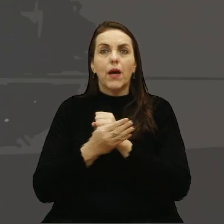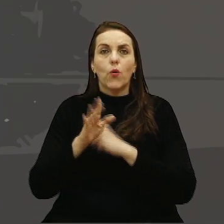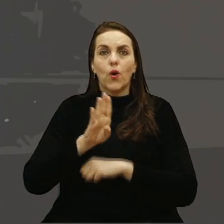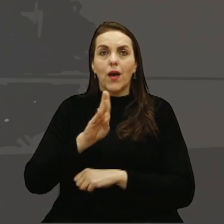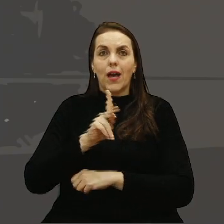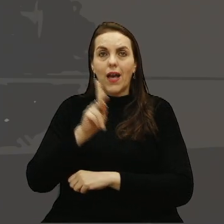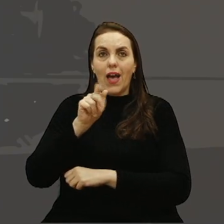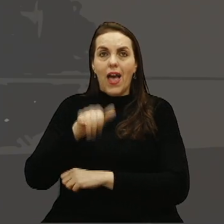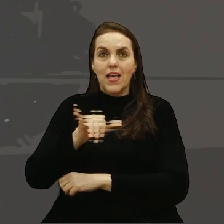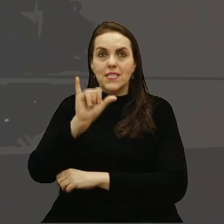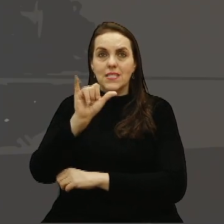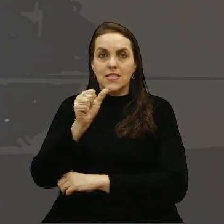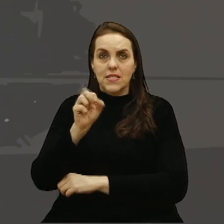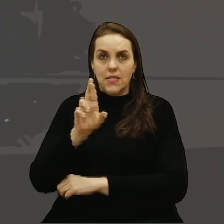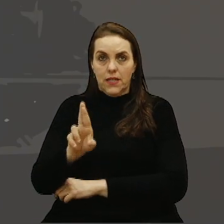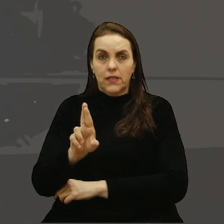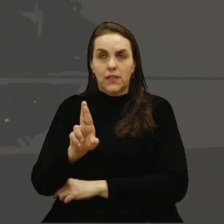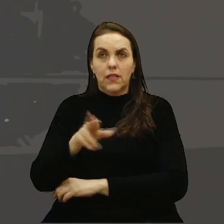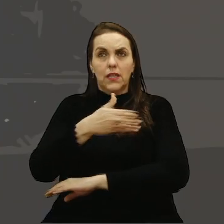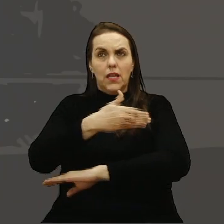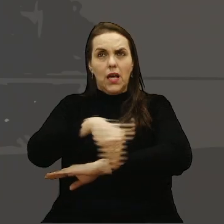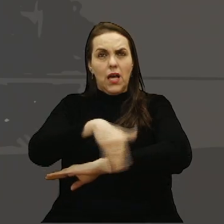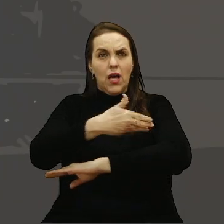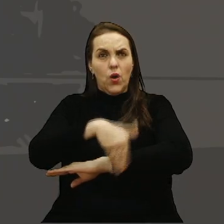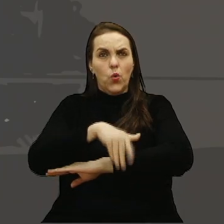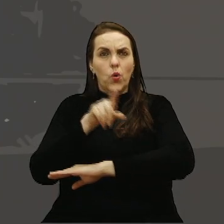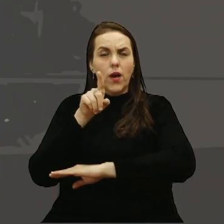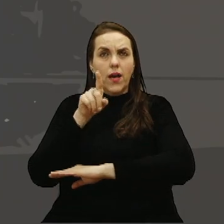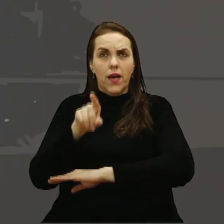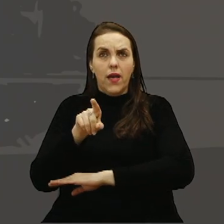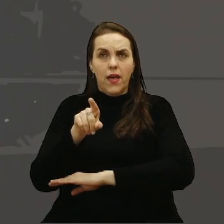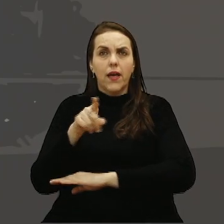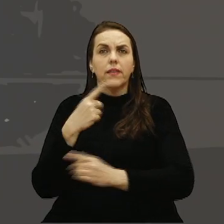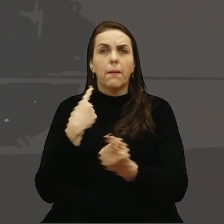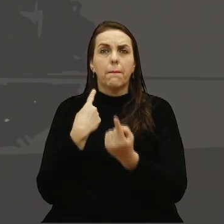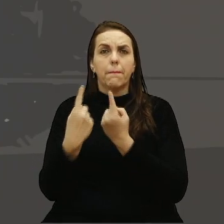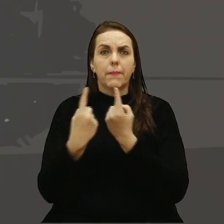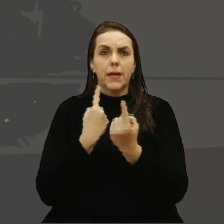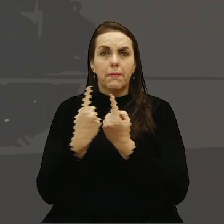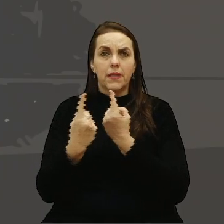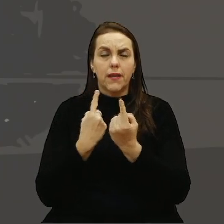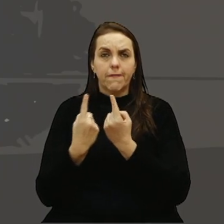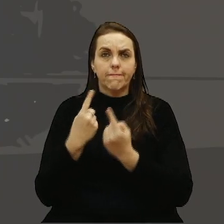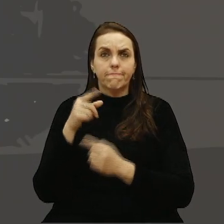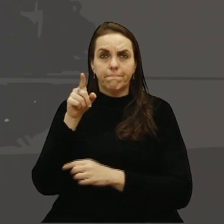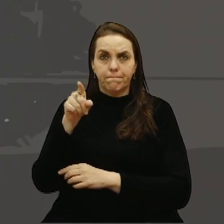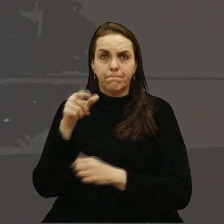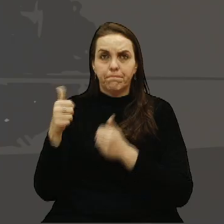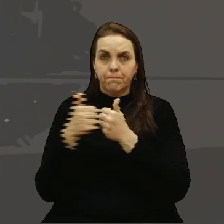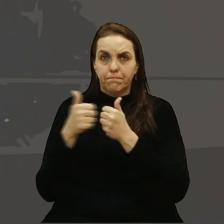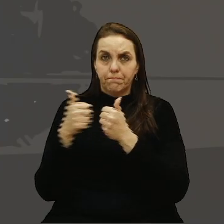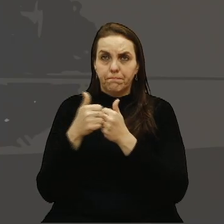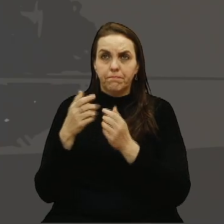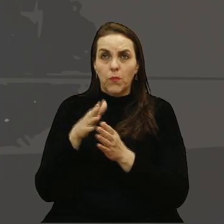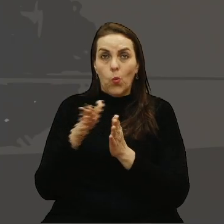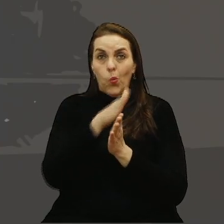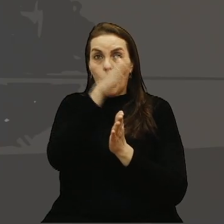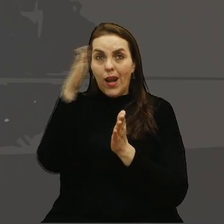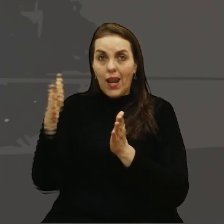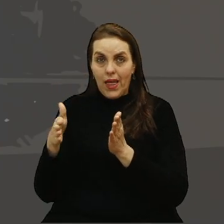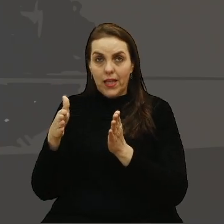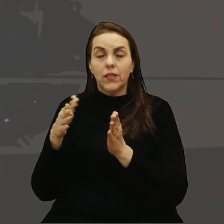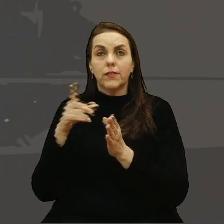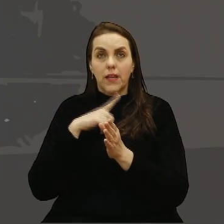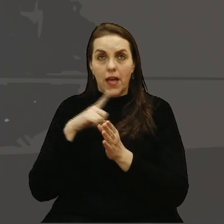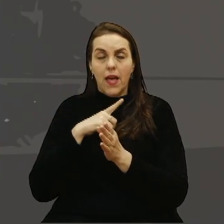identificar, mas nós estamos falando da rua que tangencia, né? Aqui é a Maria Preze e a lateral é a Travessão Rio Grande, a